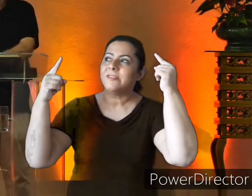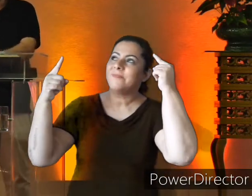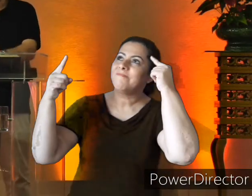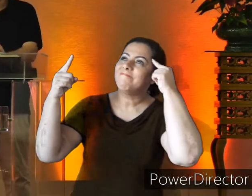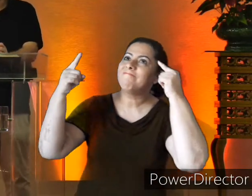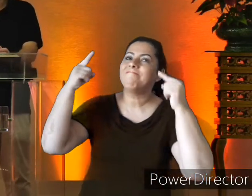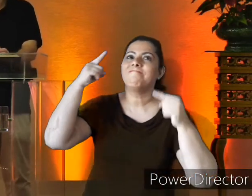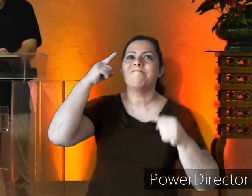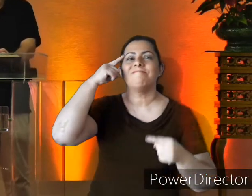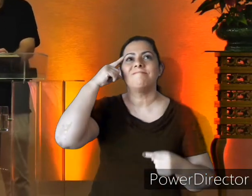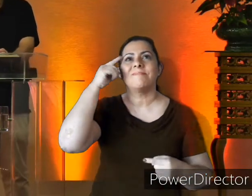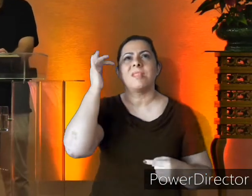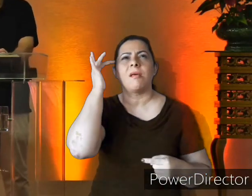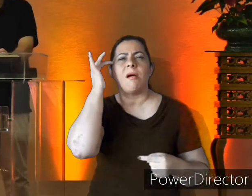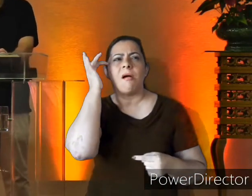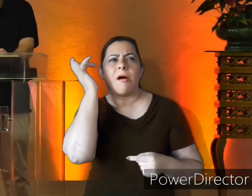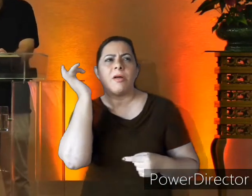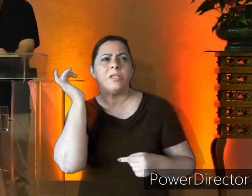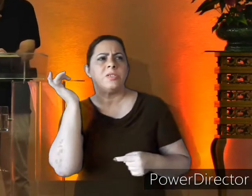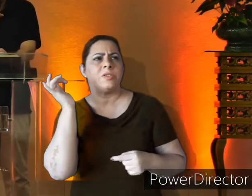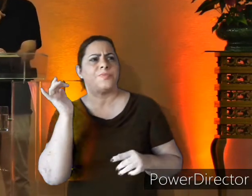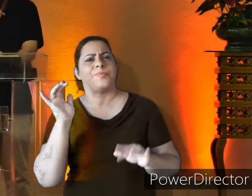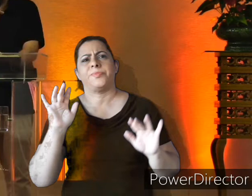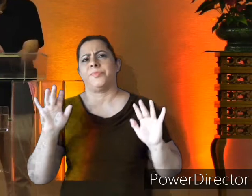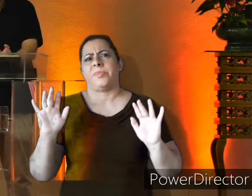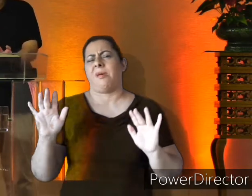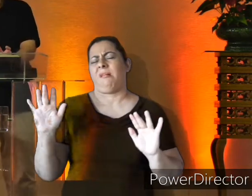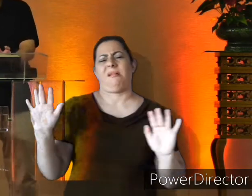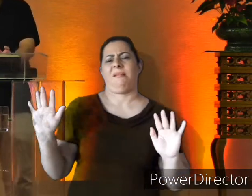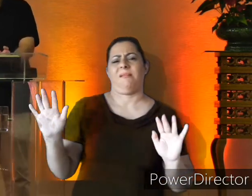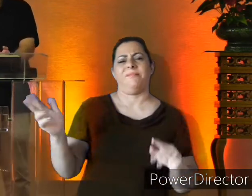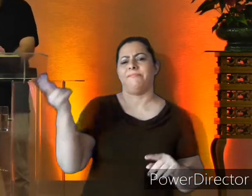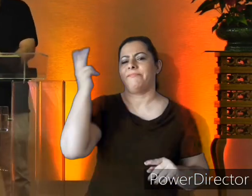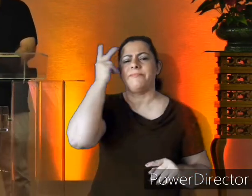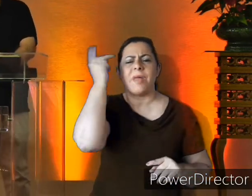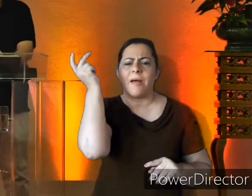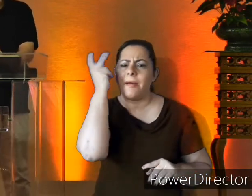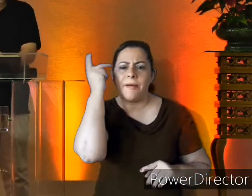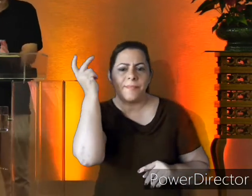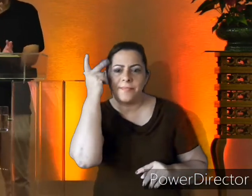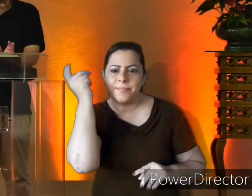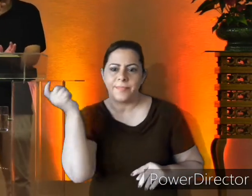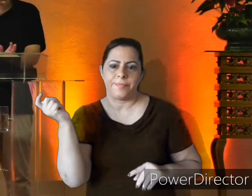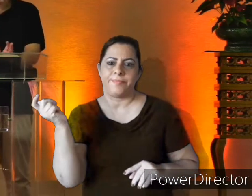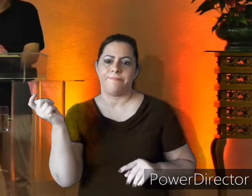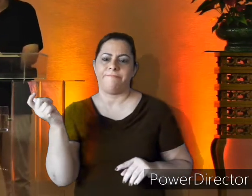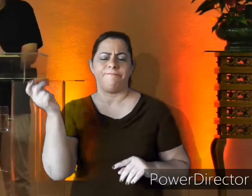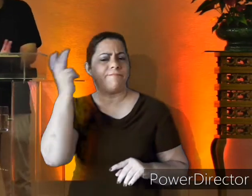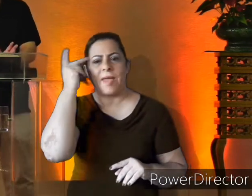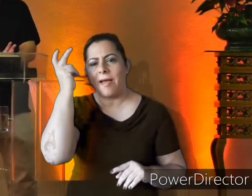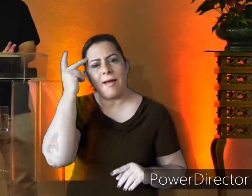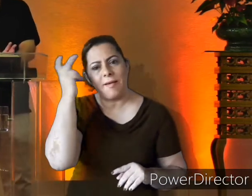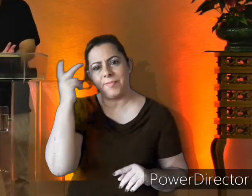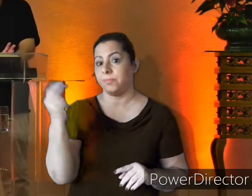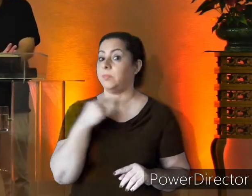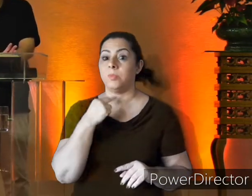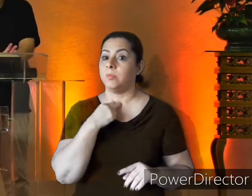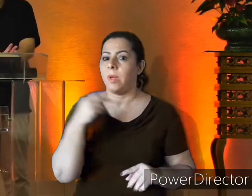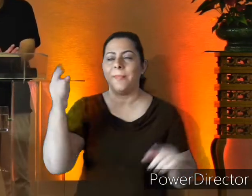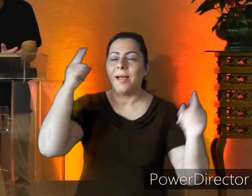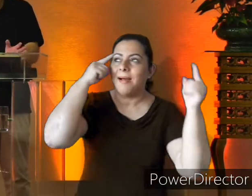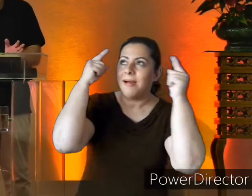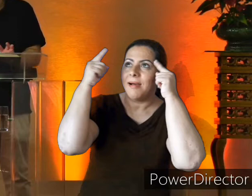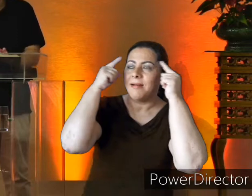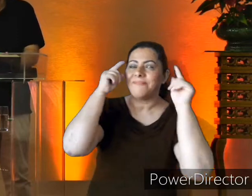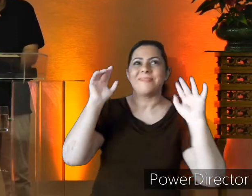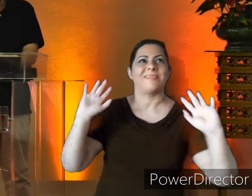é circunstância do destino, é circunstância do dia a dia, são coisas normais, são coisas